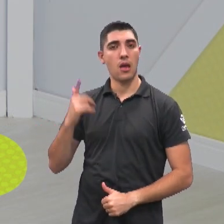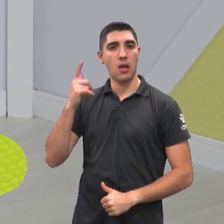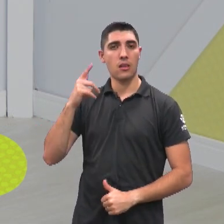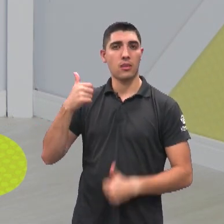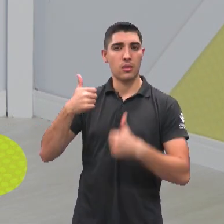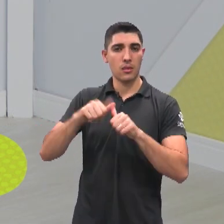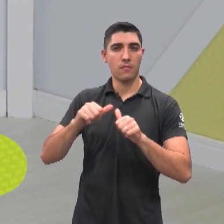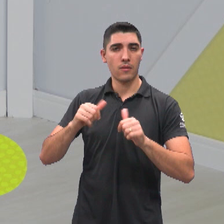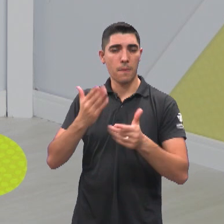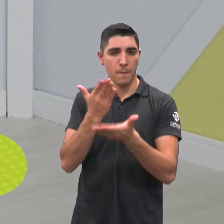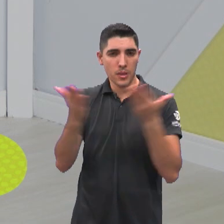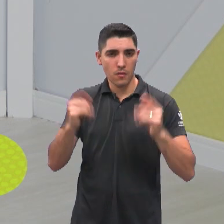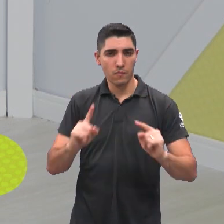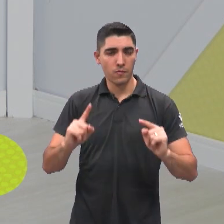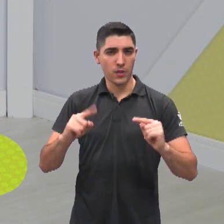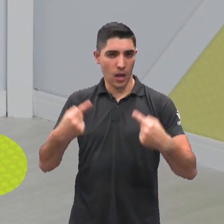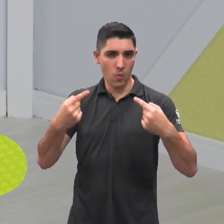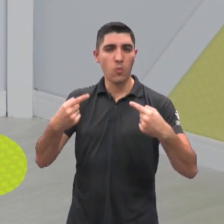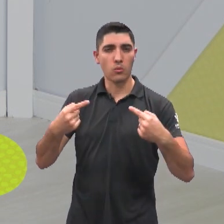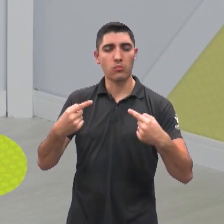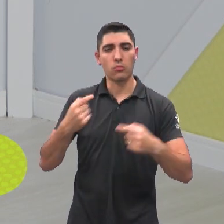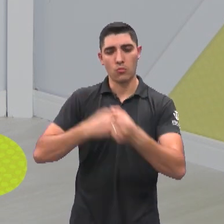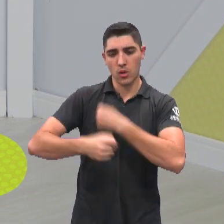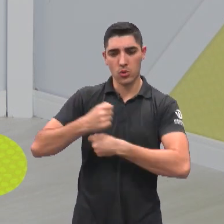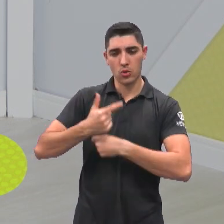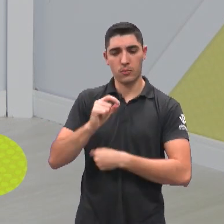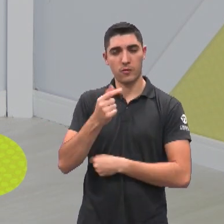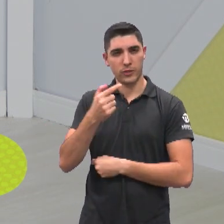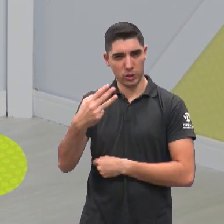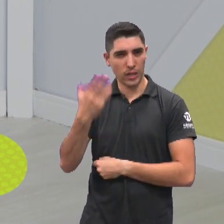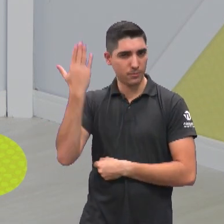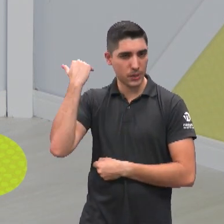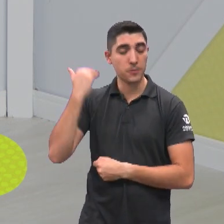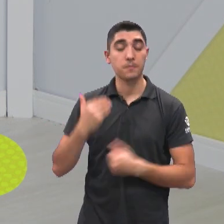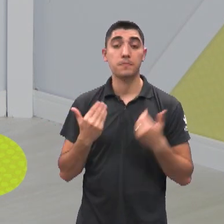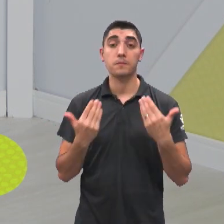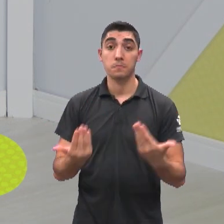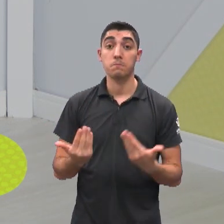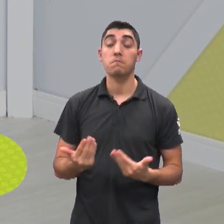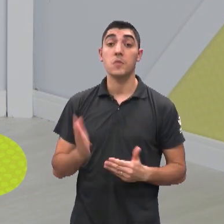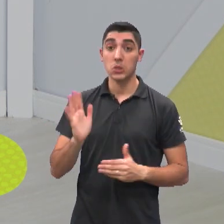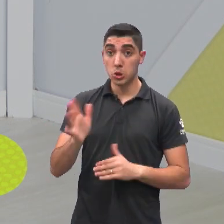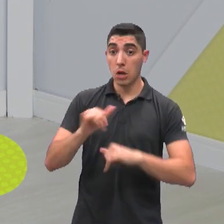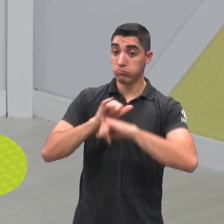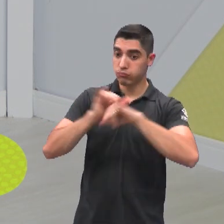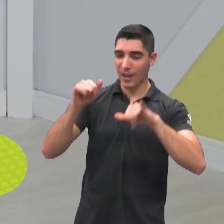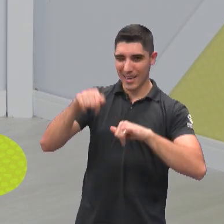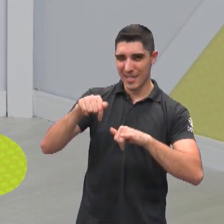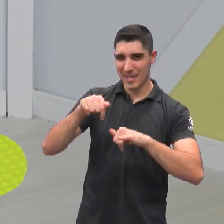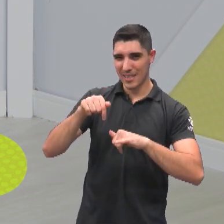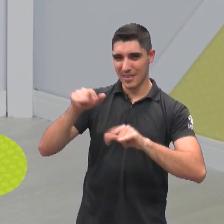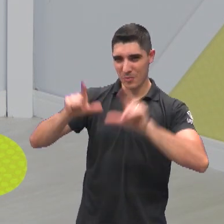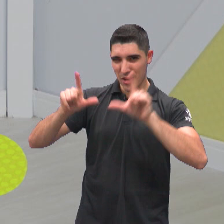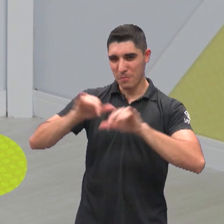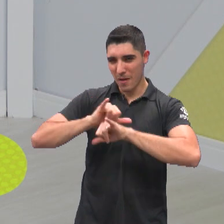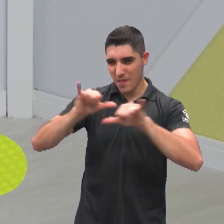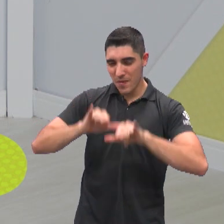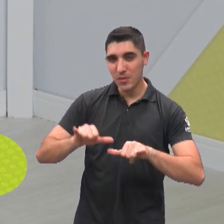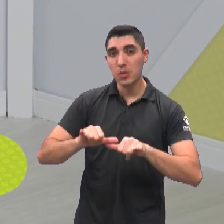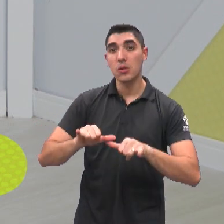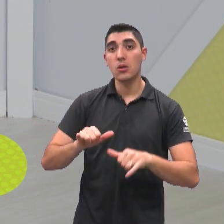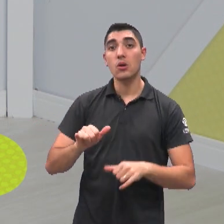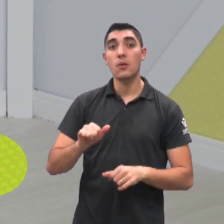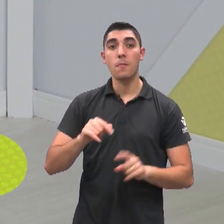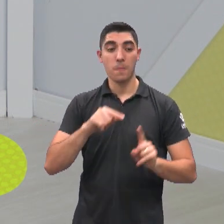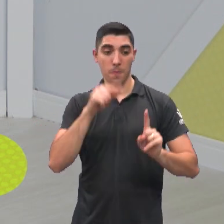Aimoré em 2023. Nova contratação de São José, a gente já tinha falado aqui dessas possibilidades de chegarem a São José, o